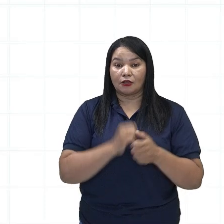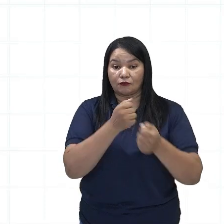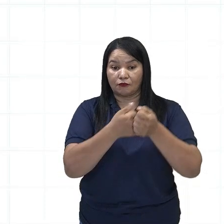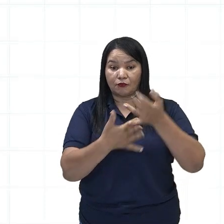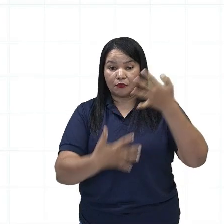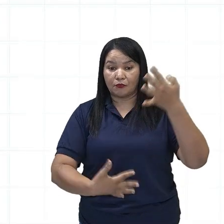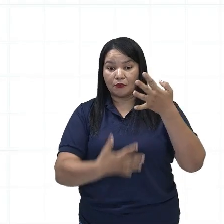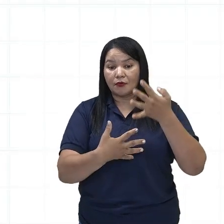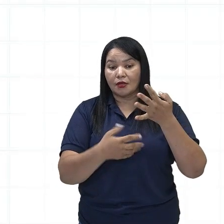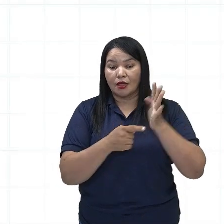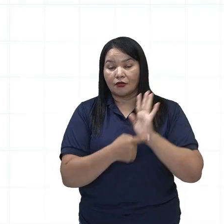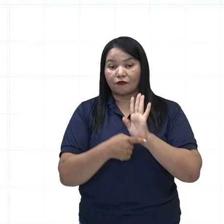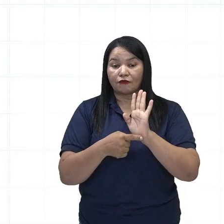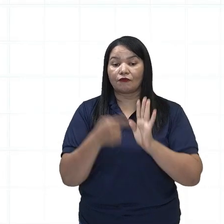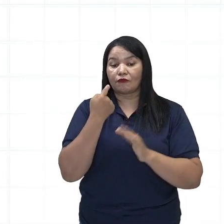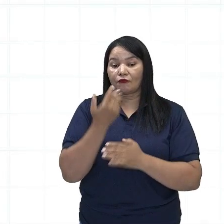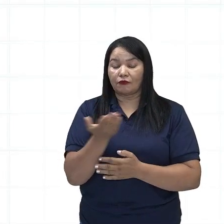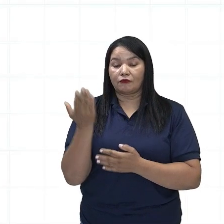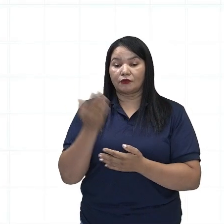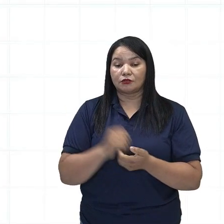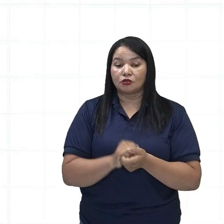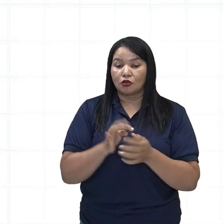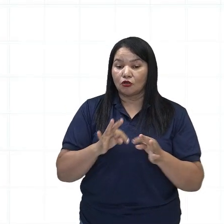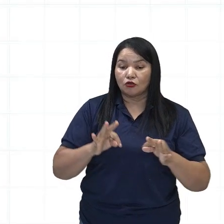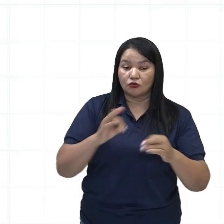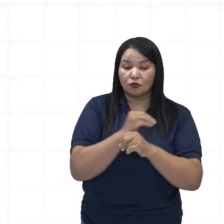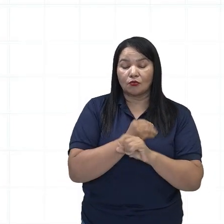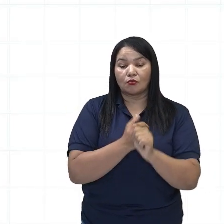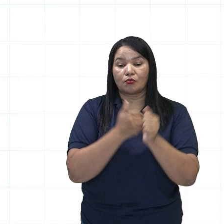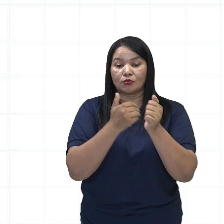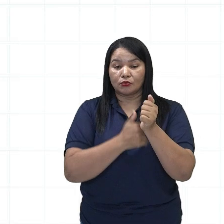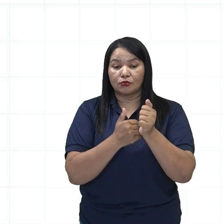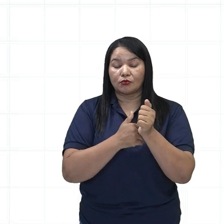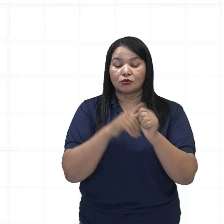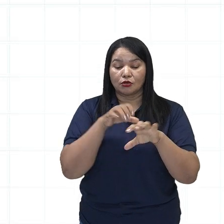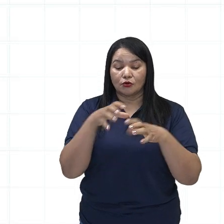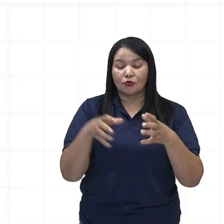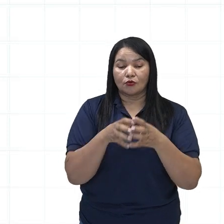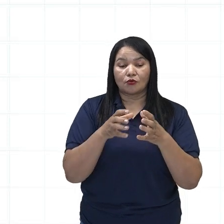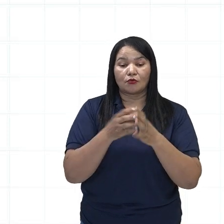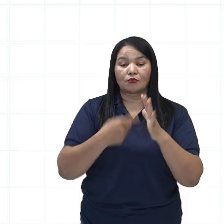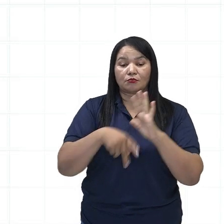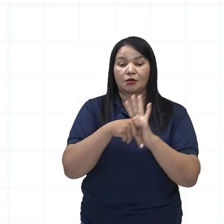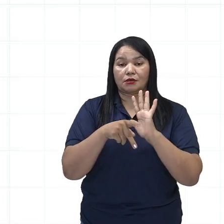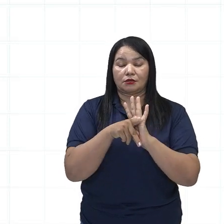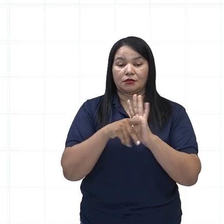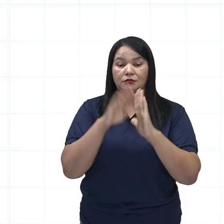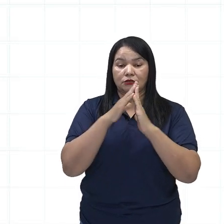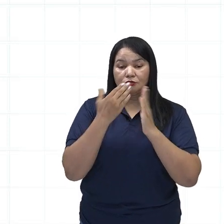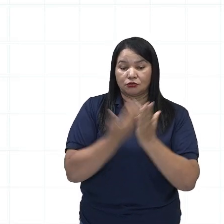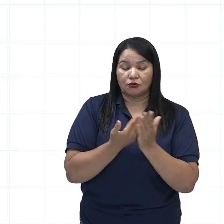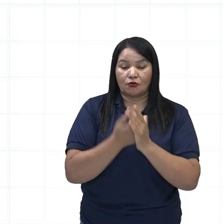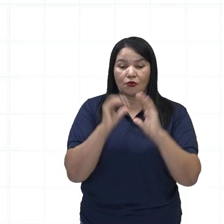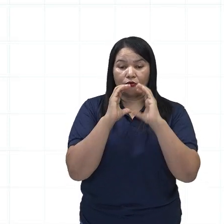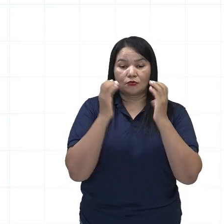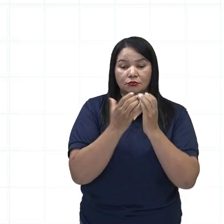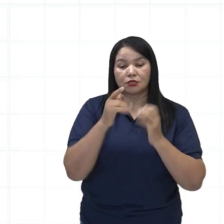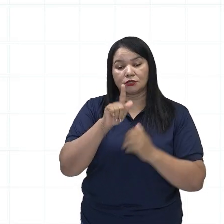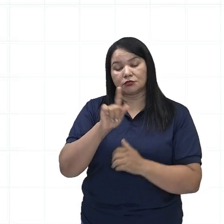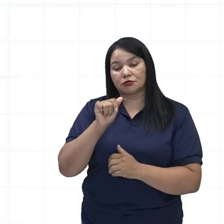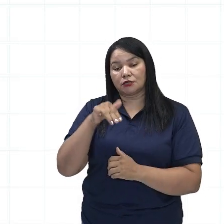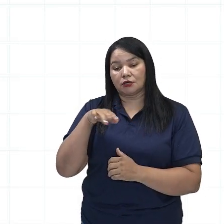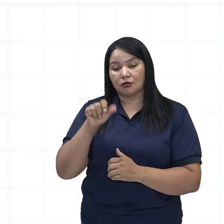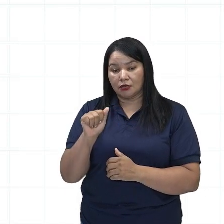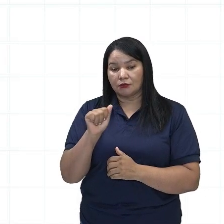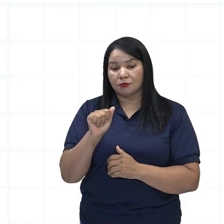Aqui embaixo vai aparecer os logins de todas as turmas que fazem parte da comunidade Gama, do município de